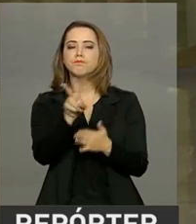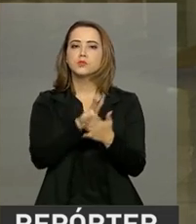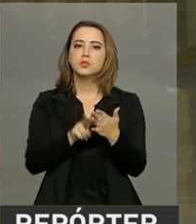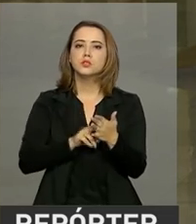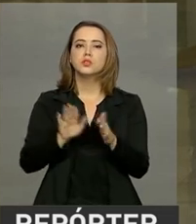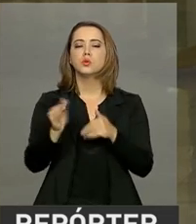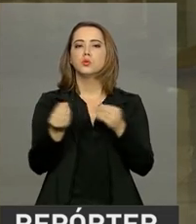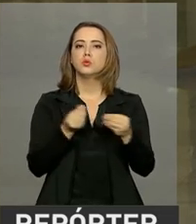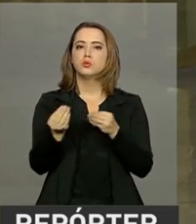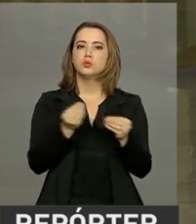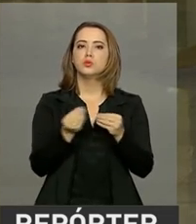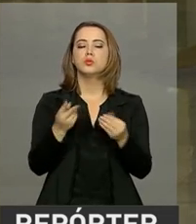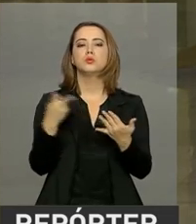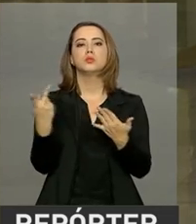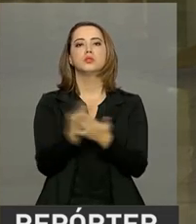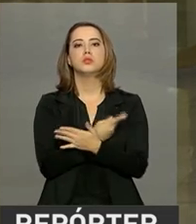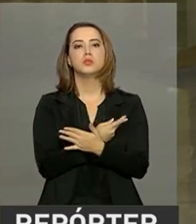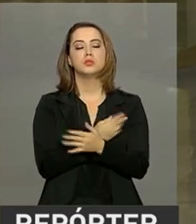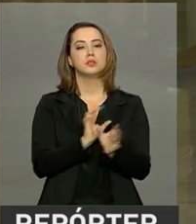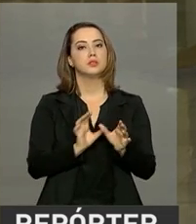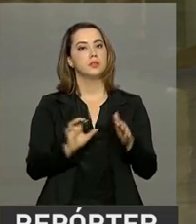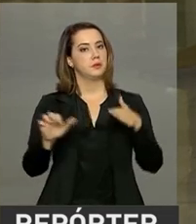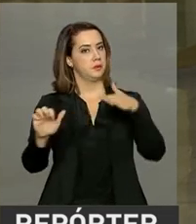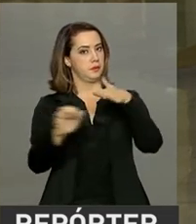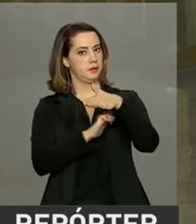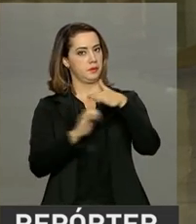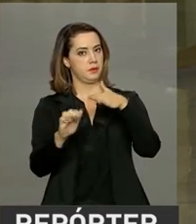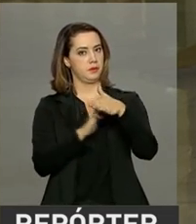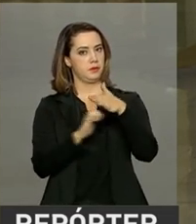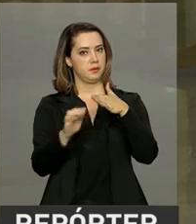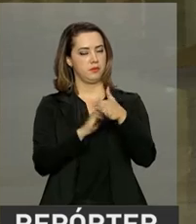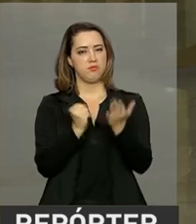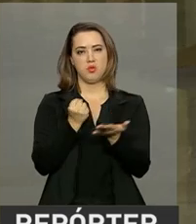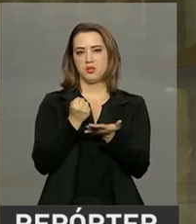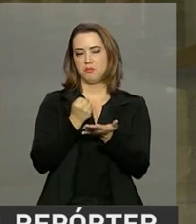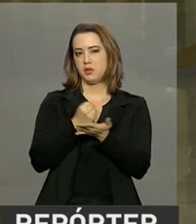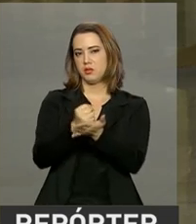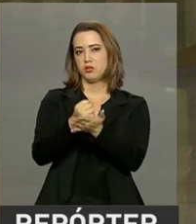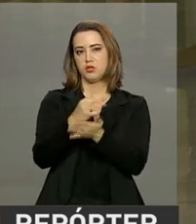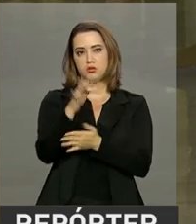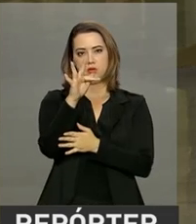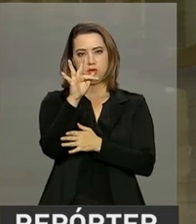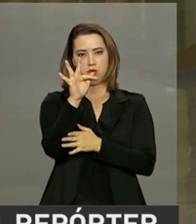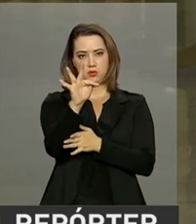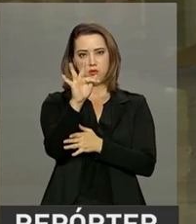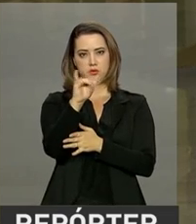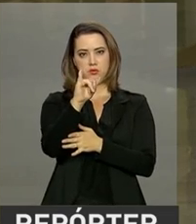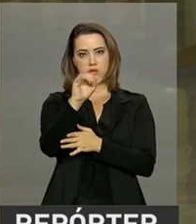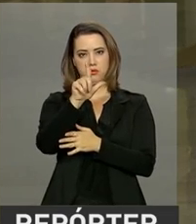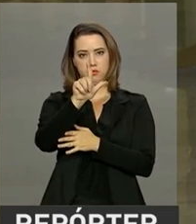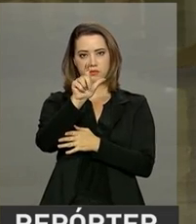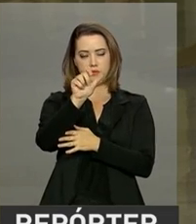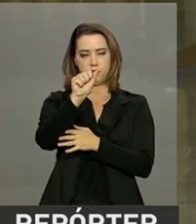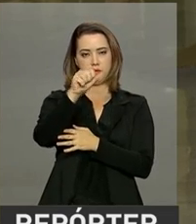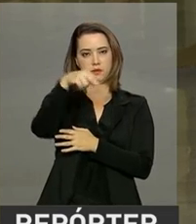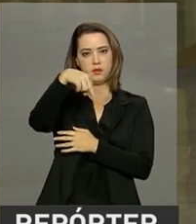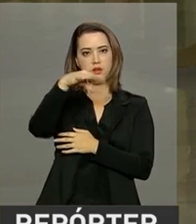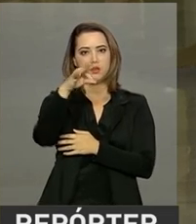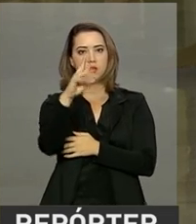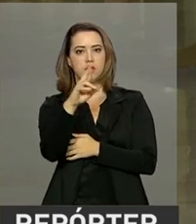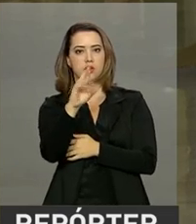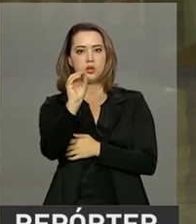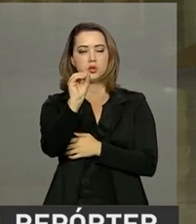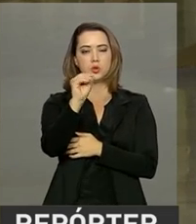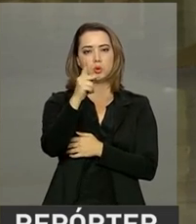filantrópicas no país para tentar enrijecer o mecanismo que permite algumas empresas ter esse benefício de